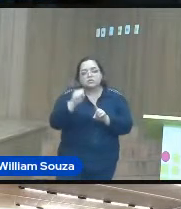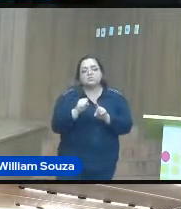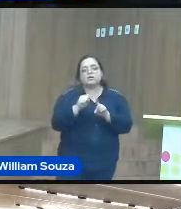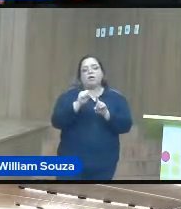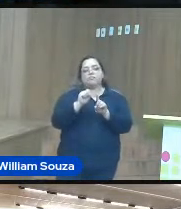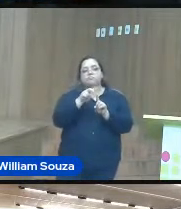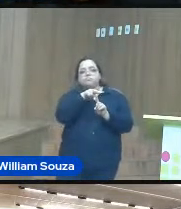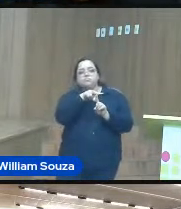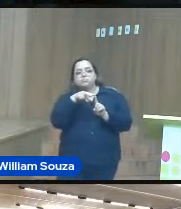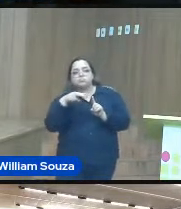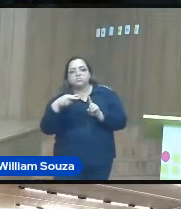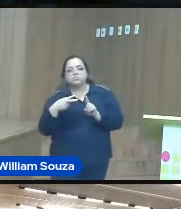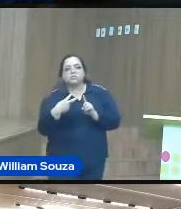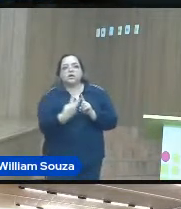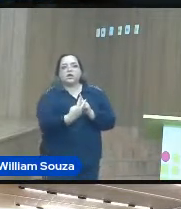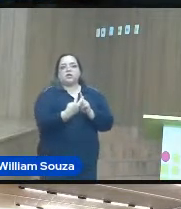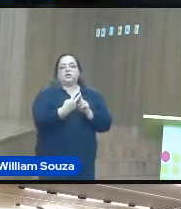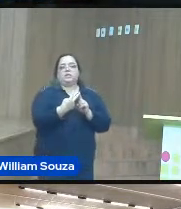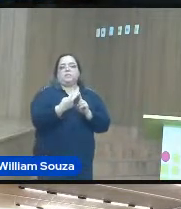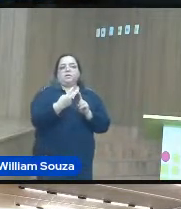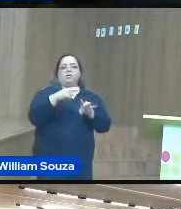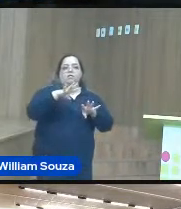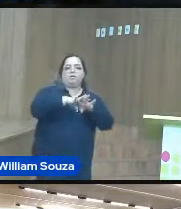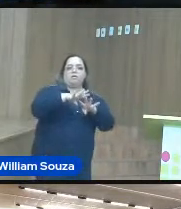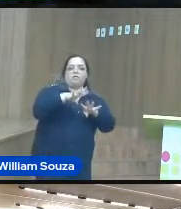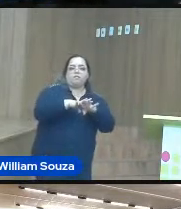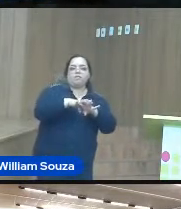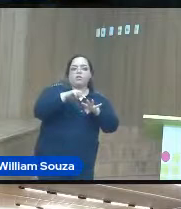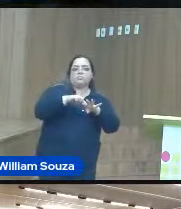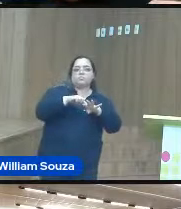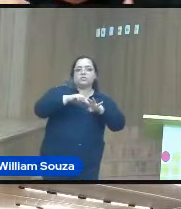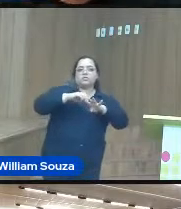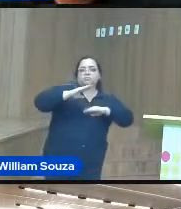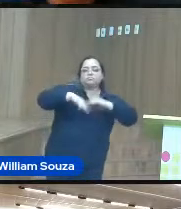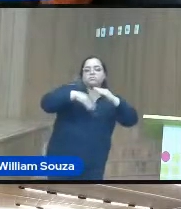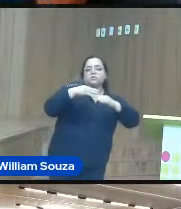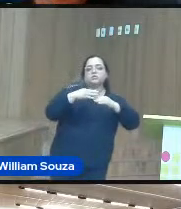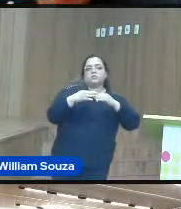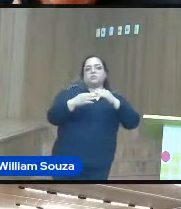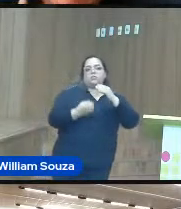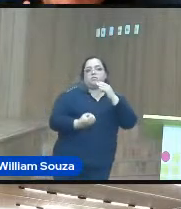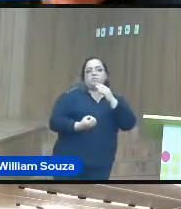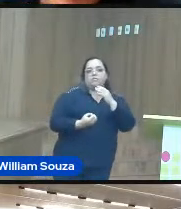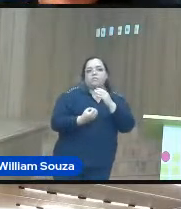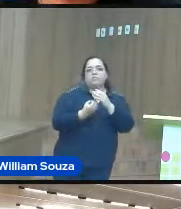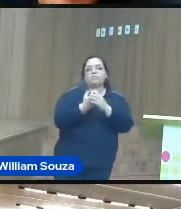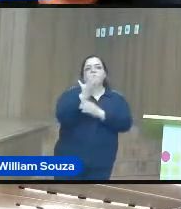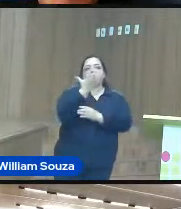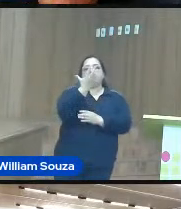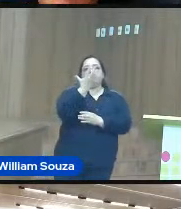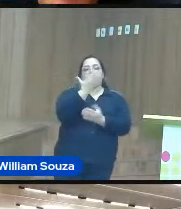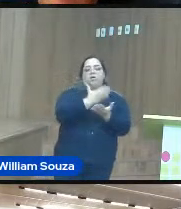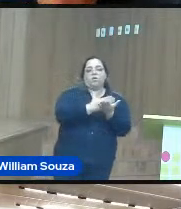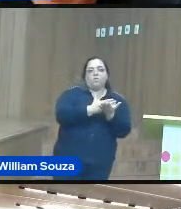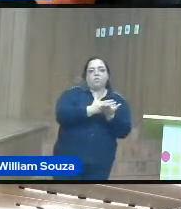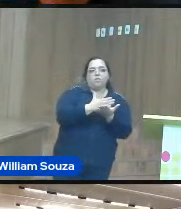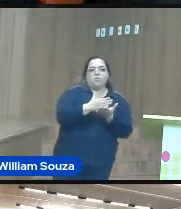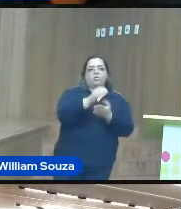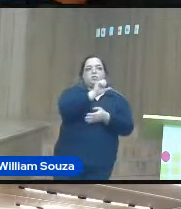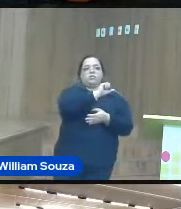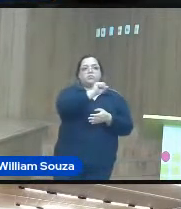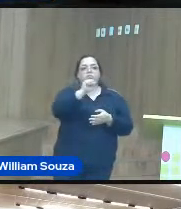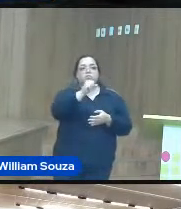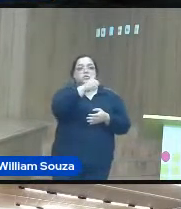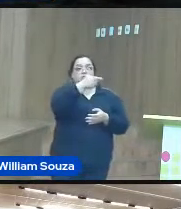do ICMAI, essa matemática desenvolvida, né, criada, né, no início do século XX, chega aqui